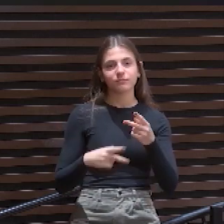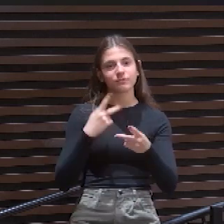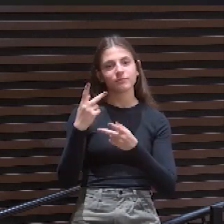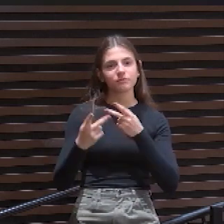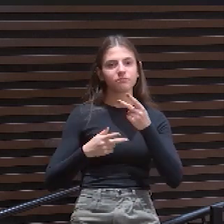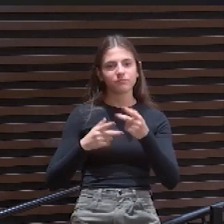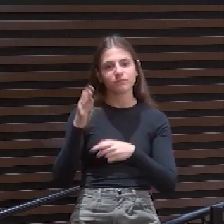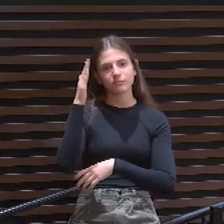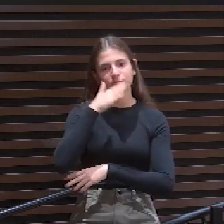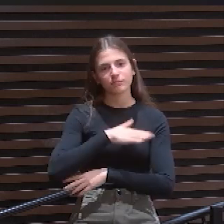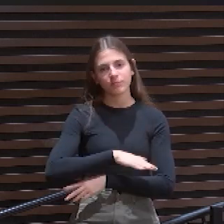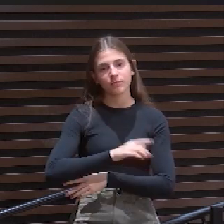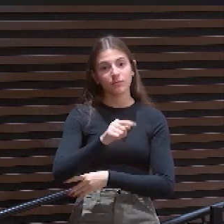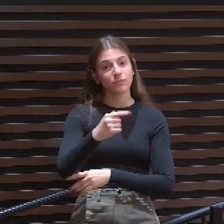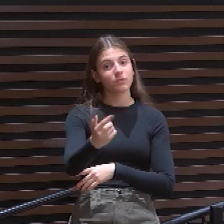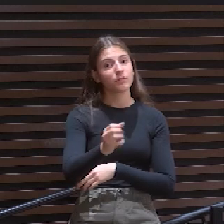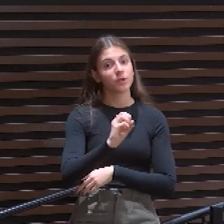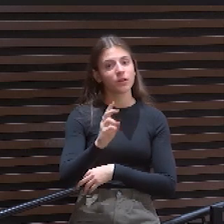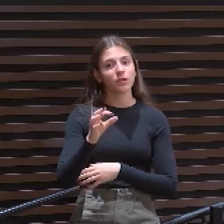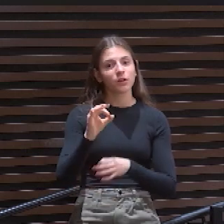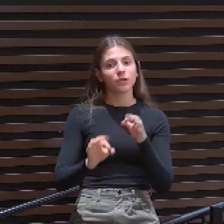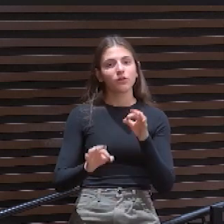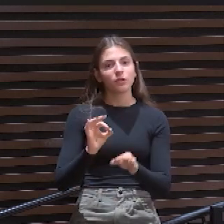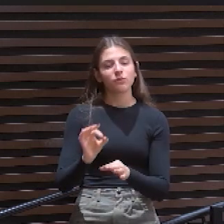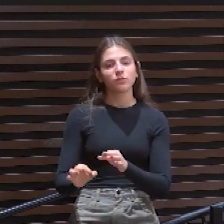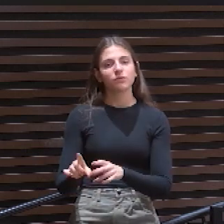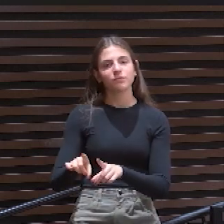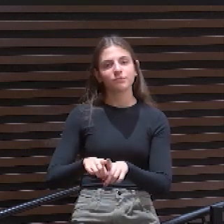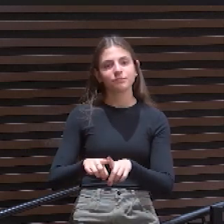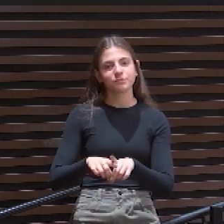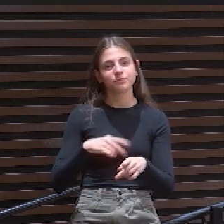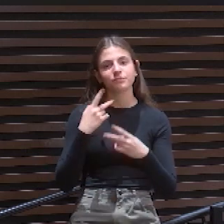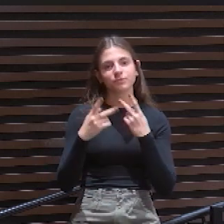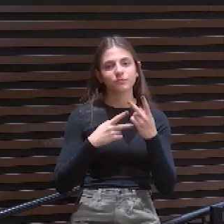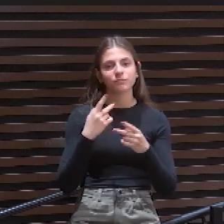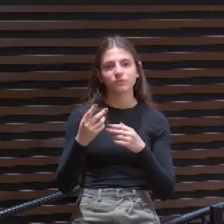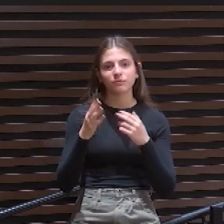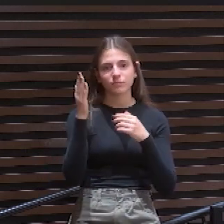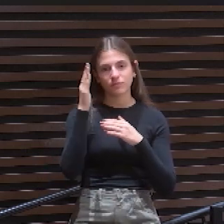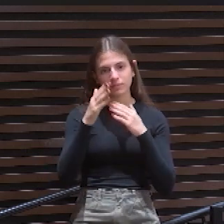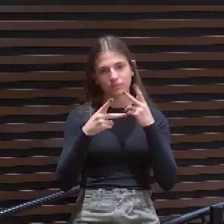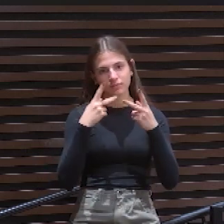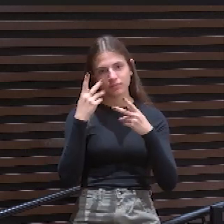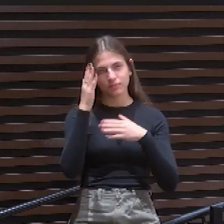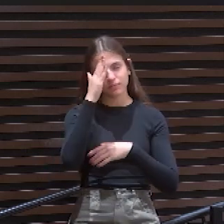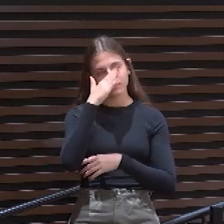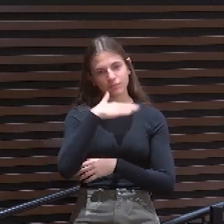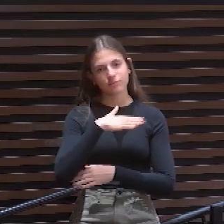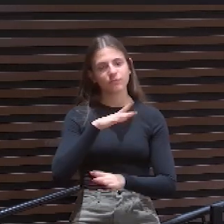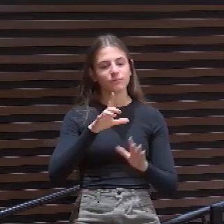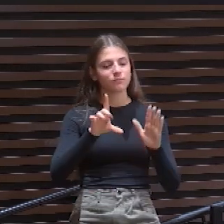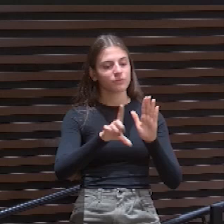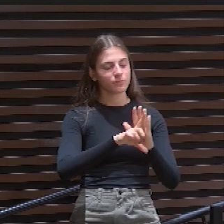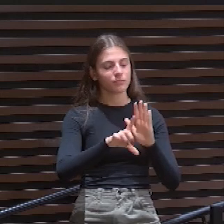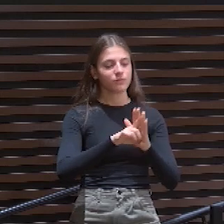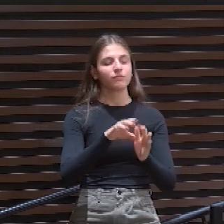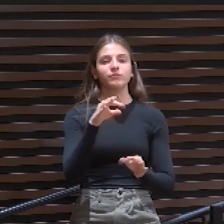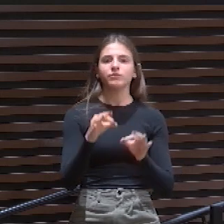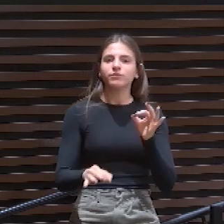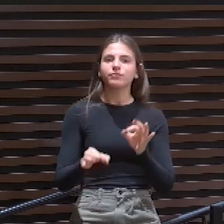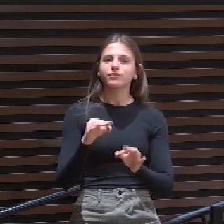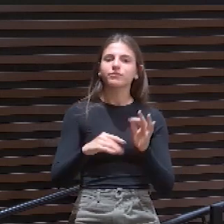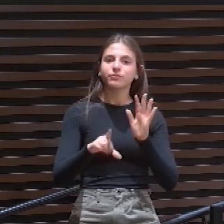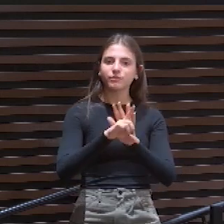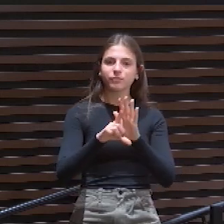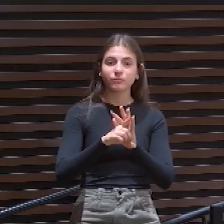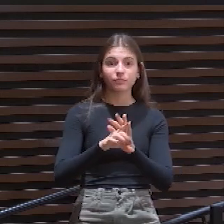fala mal do irmão ou julga seu irmão, fala mal da lei e julga a lei. Ora,